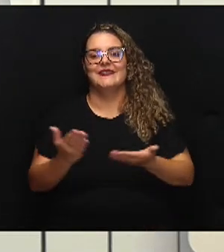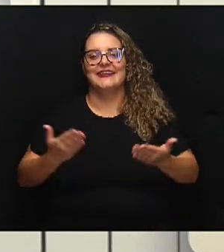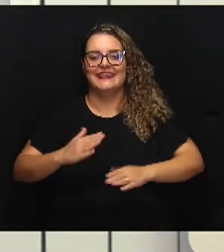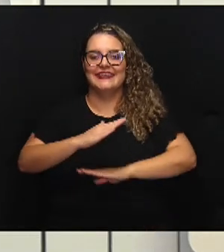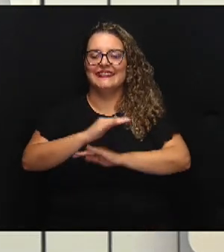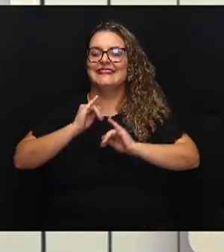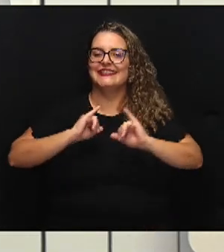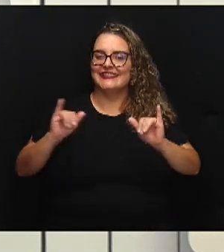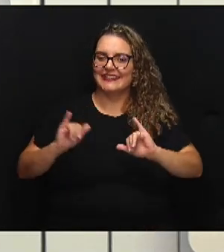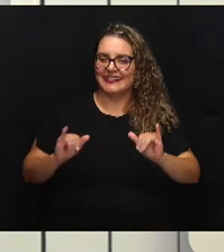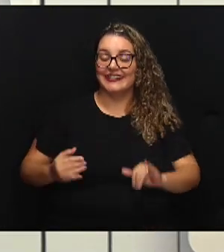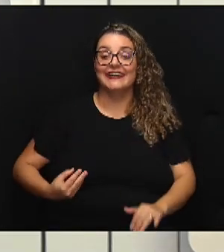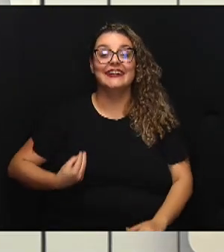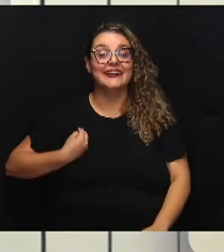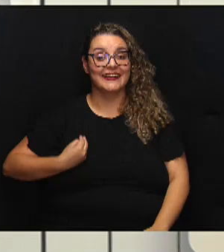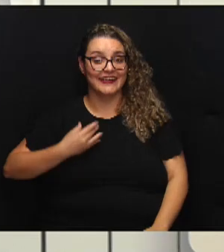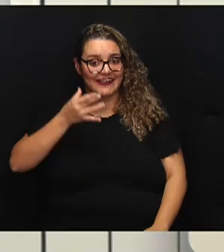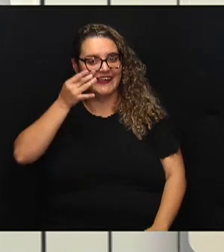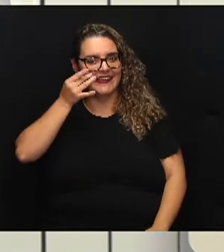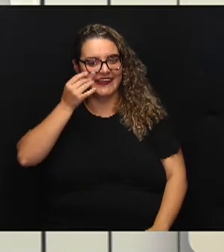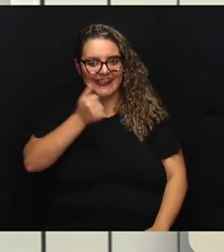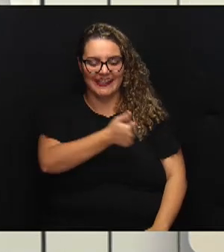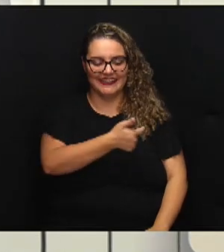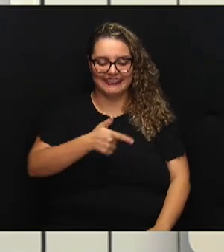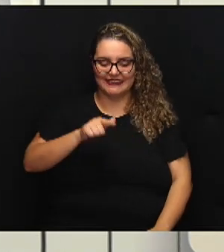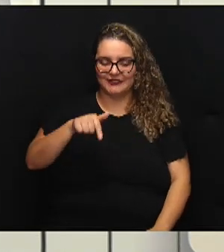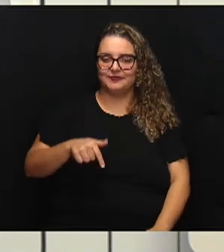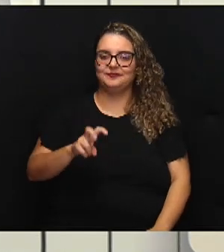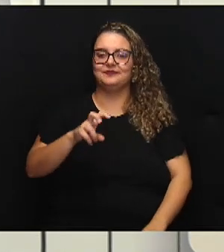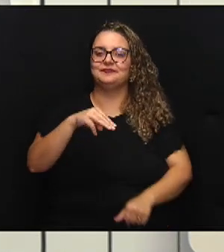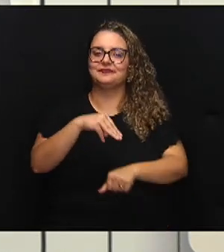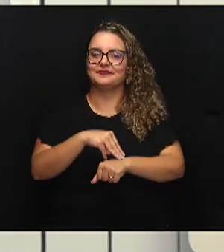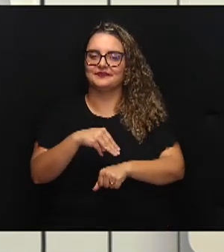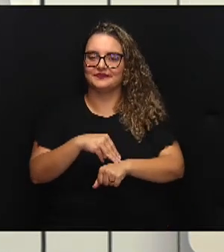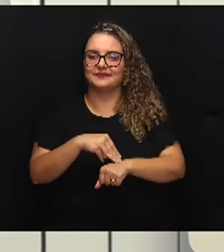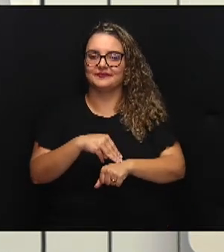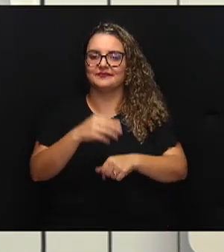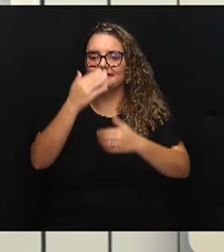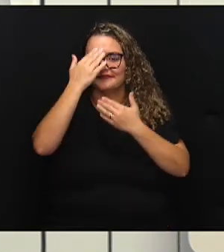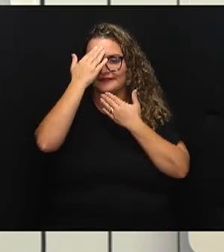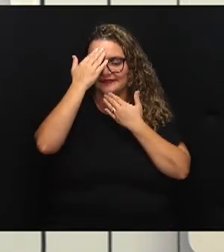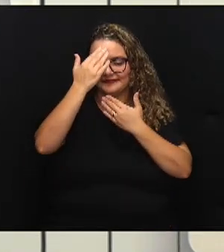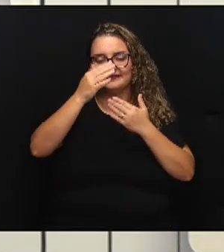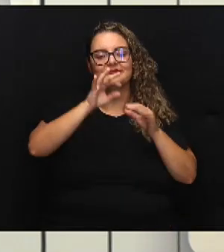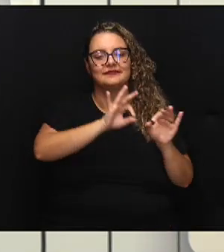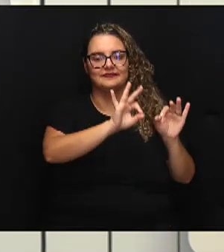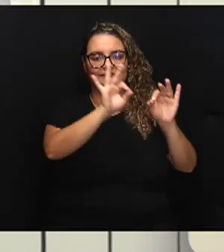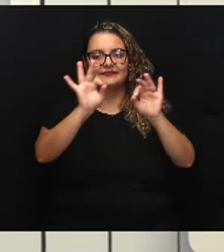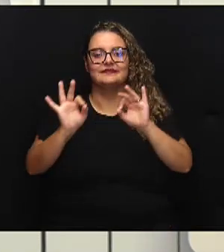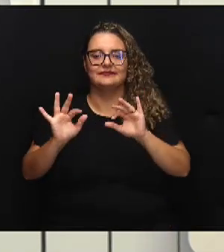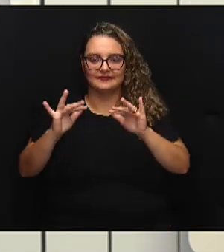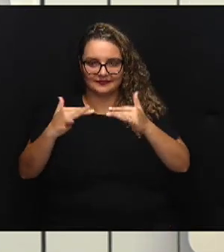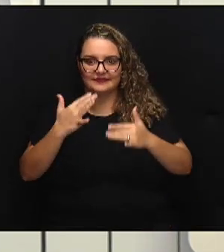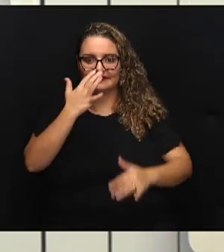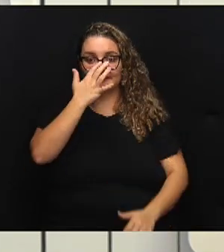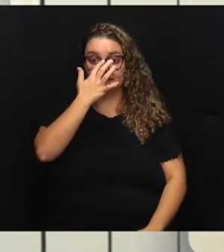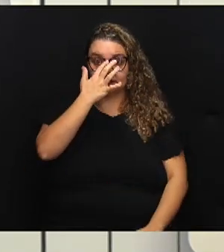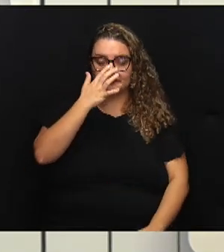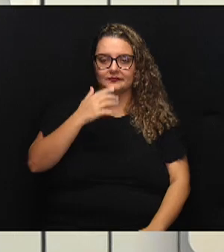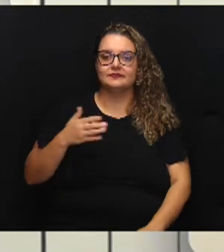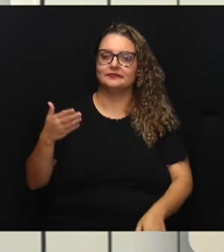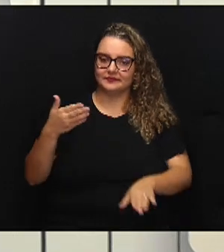Câmara Notícia, ao vivo, 12:05. Muito obrigado pela sua companhia, pela sua audiência